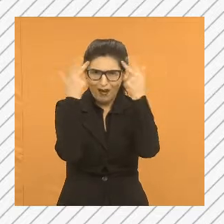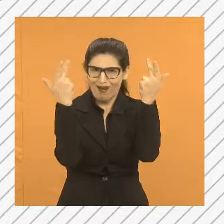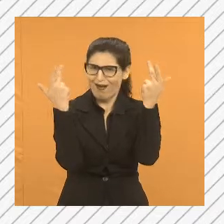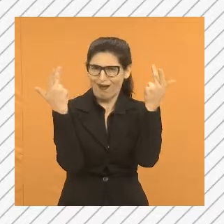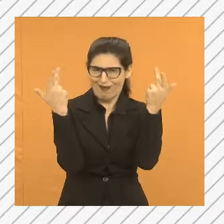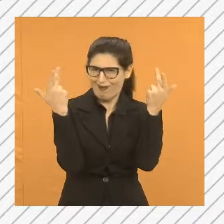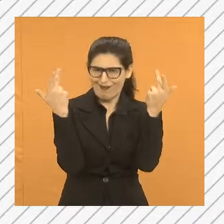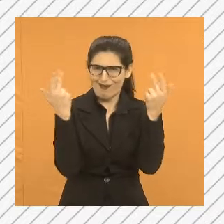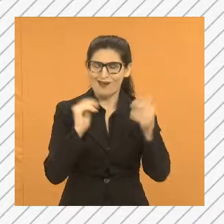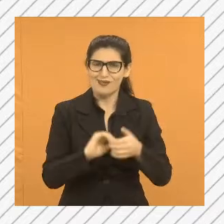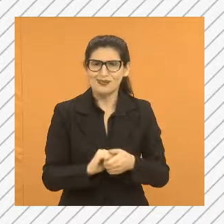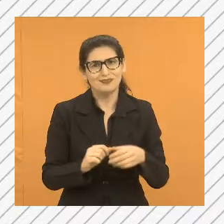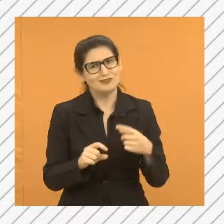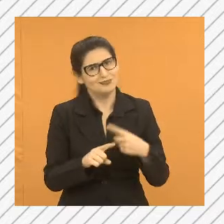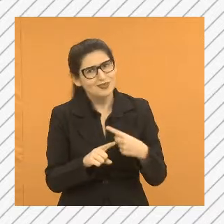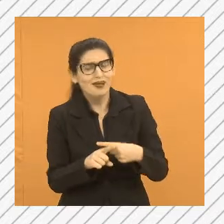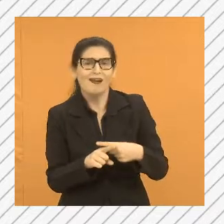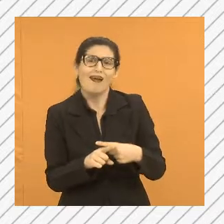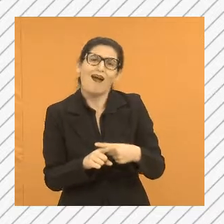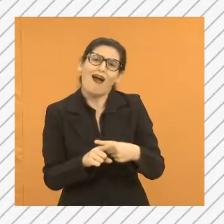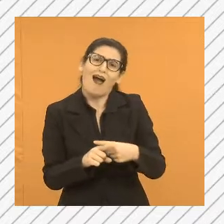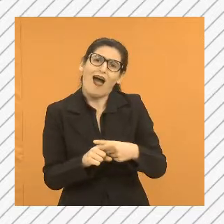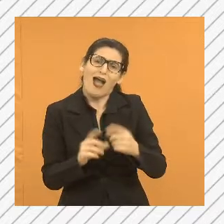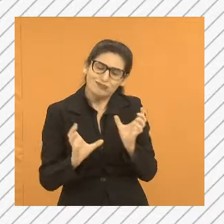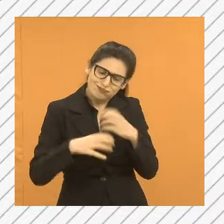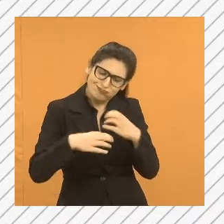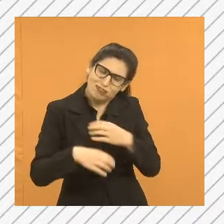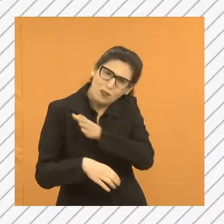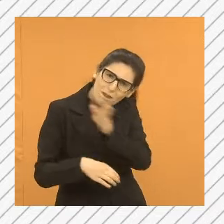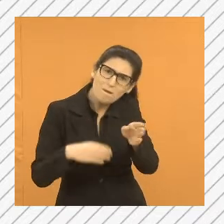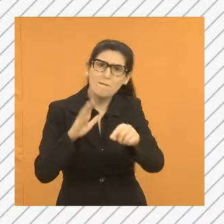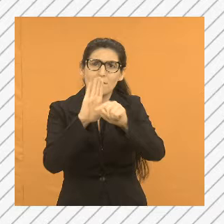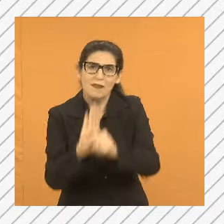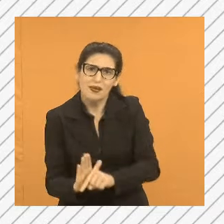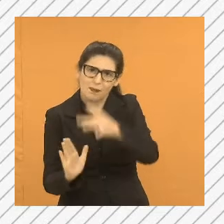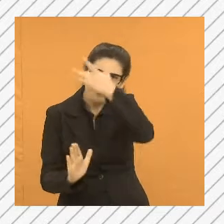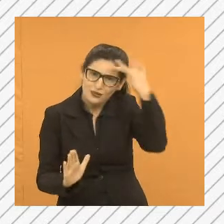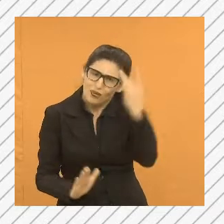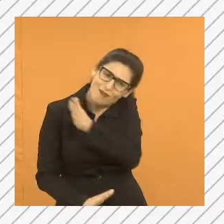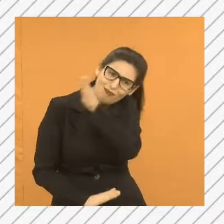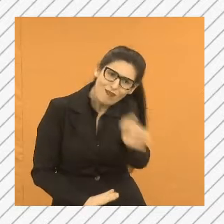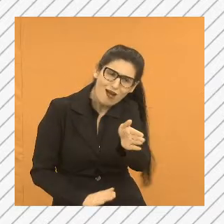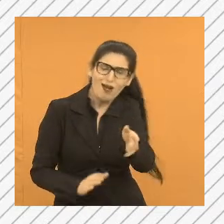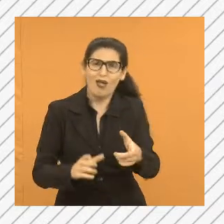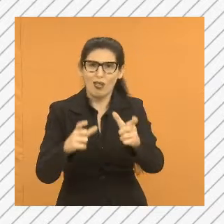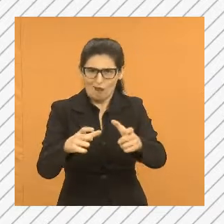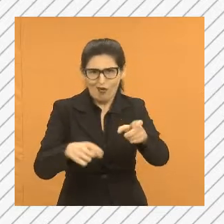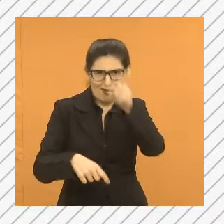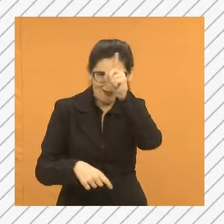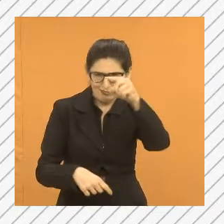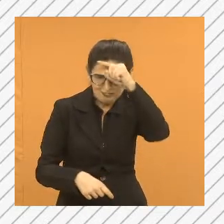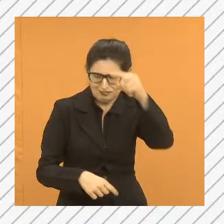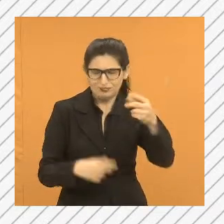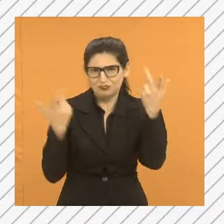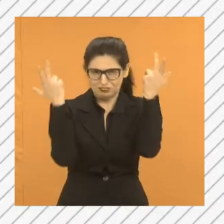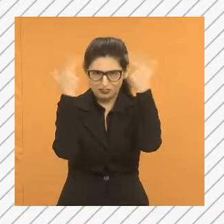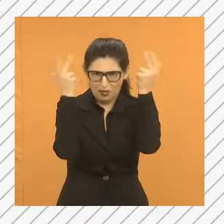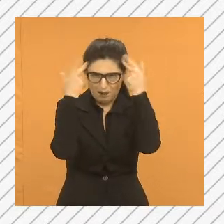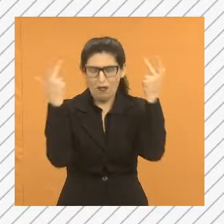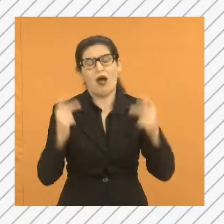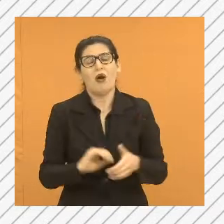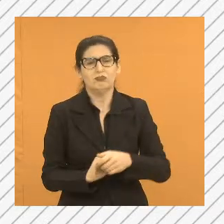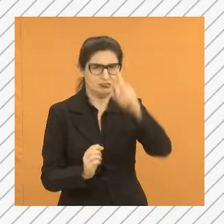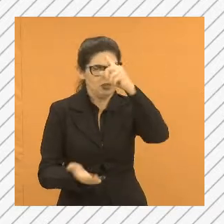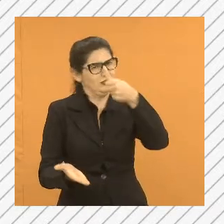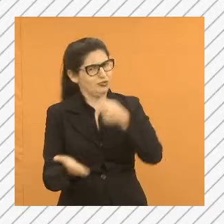naturalmente implicando numa diminuição de atendimentos. Problema que também já está em trâmite para